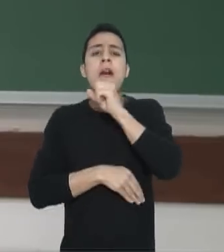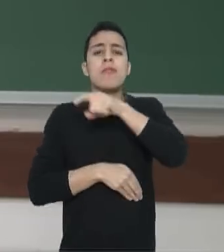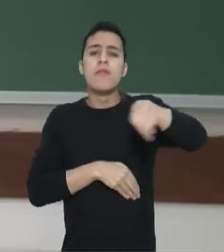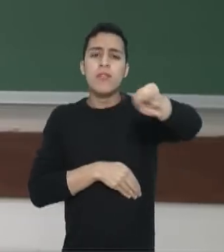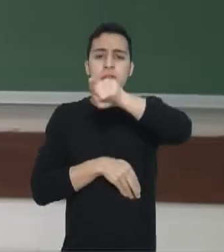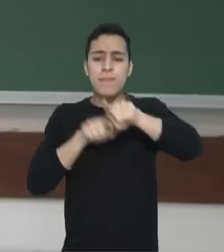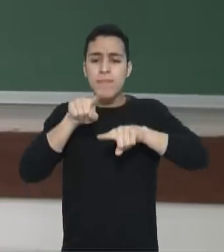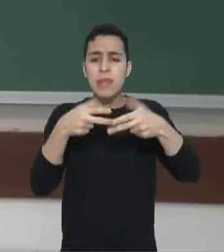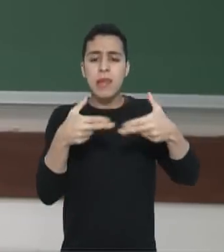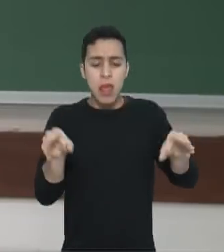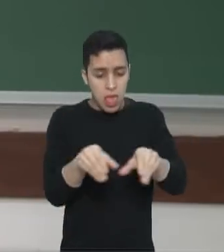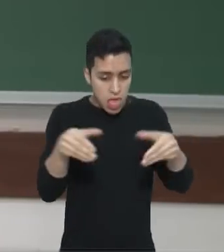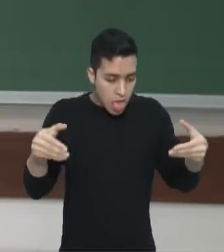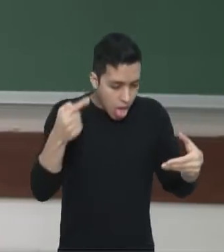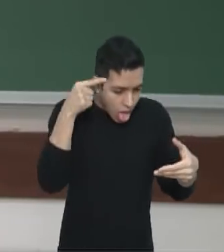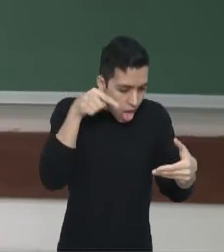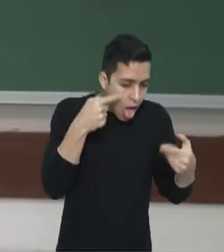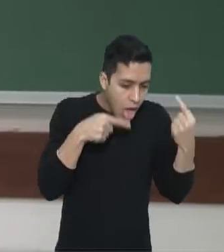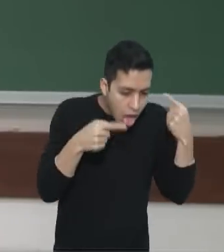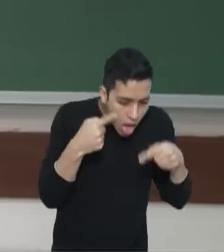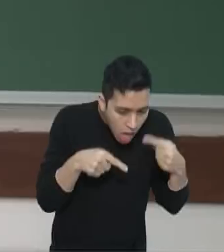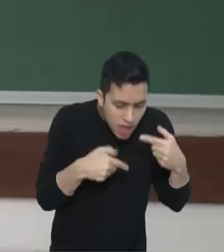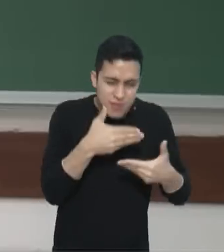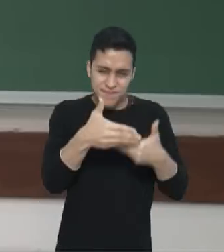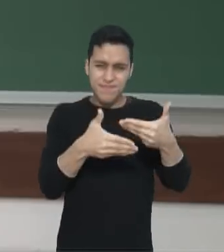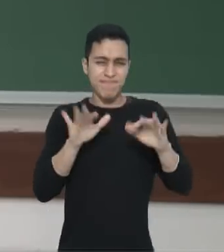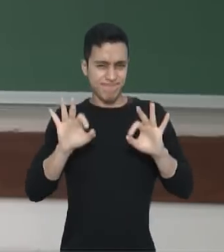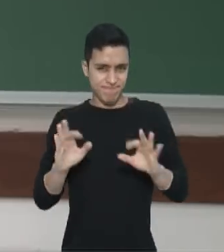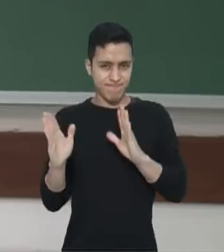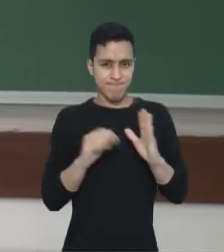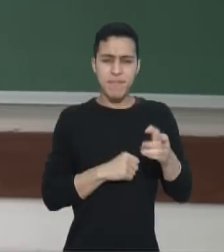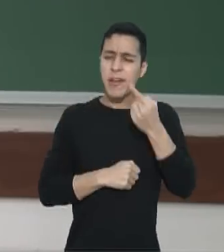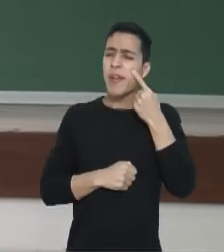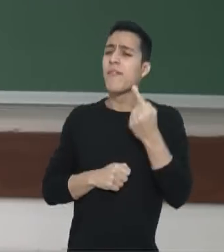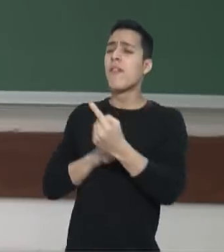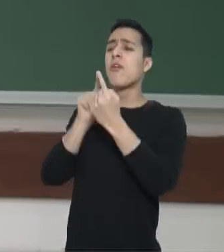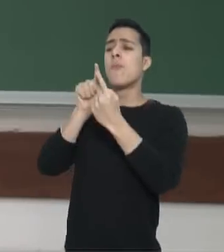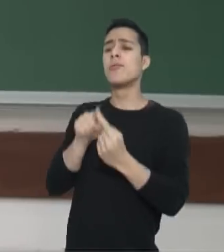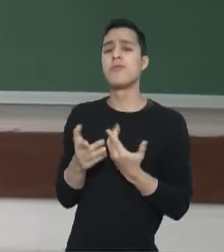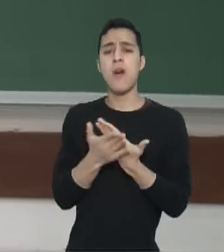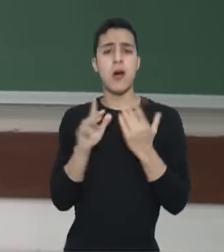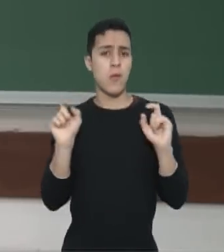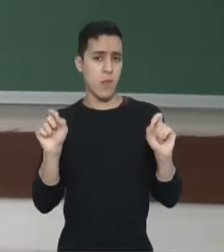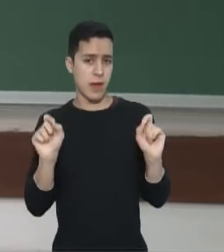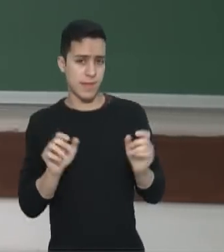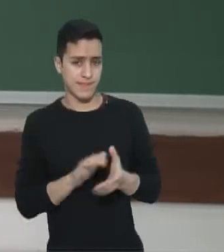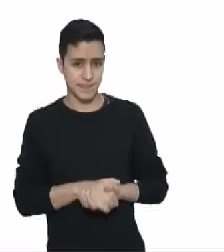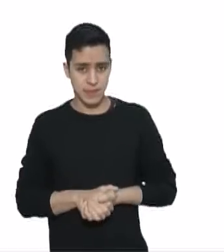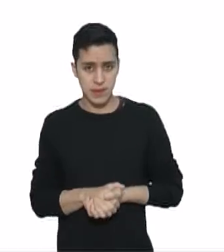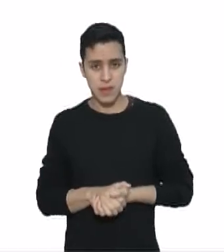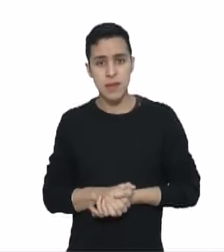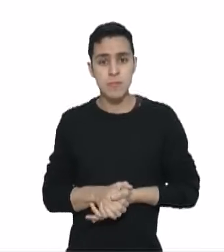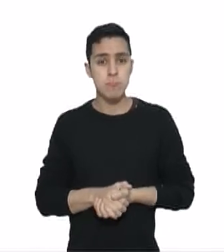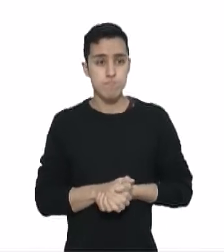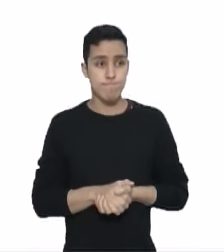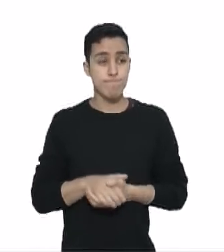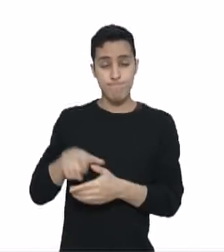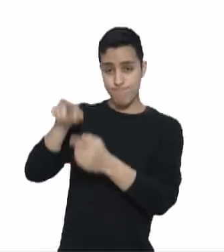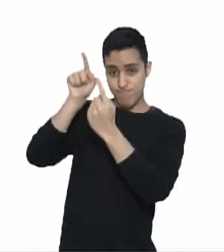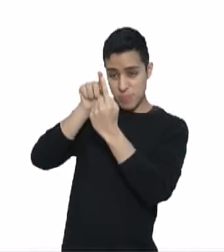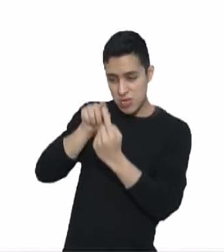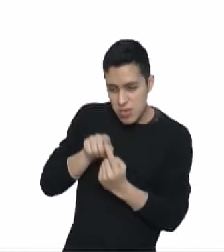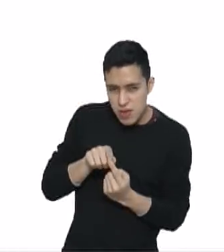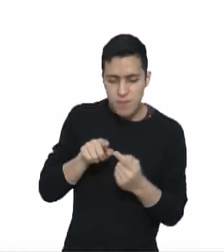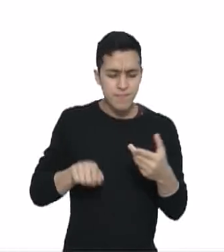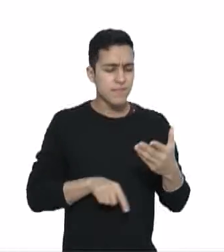ao material, ao conteúdo estudado. Vamos aos objetivos da aula. Eles são: ler